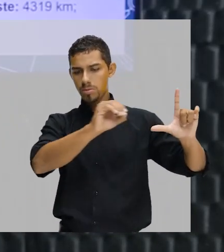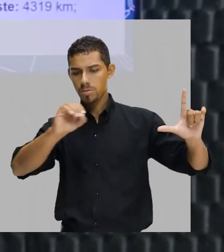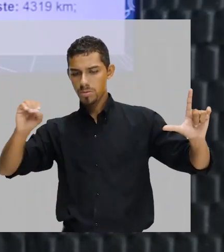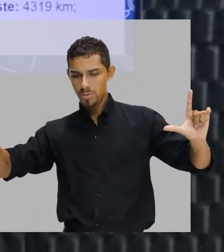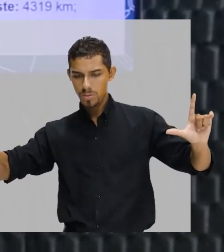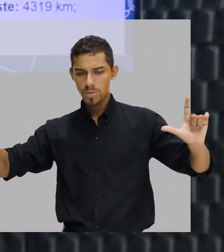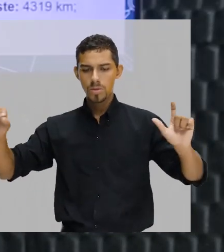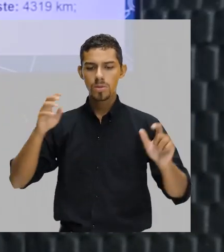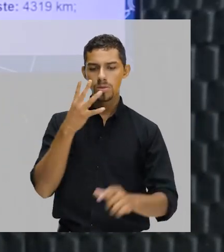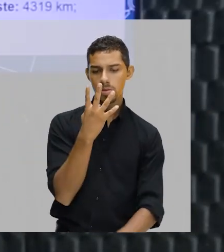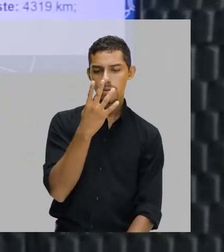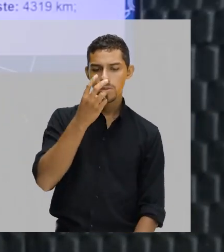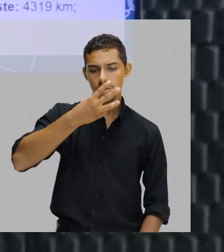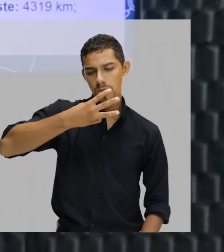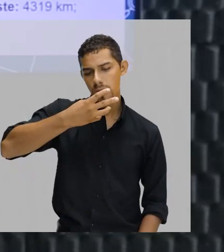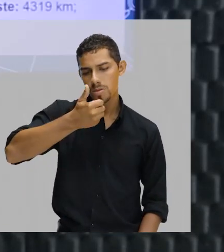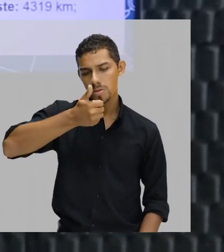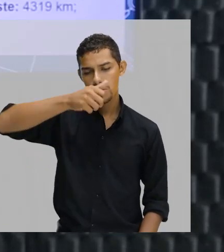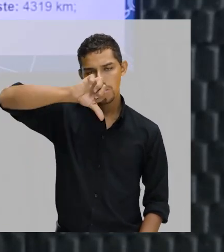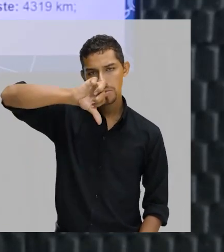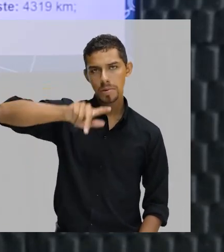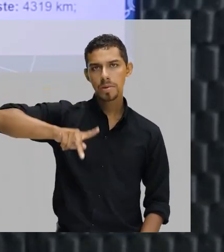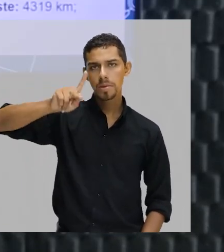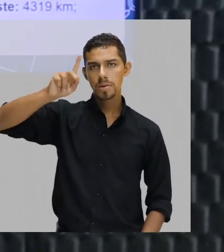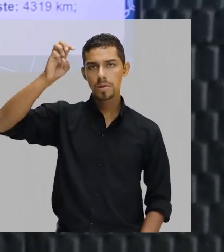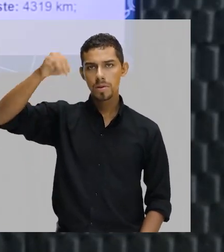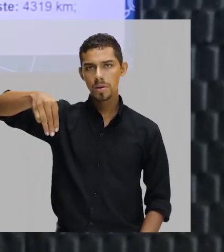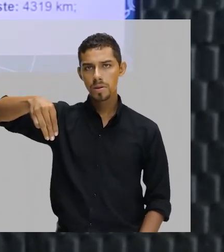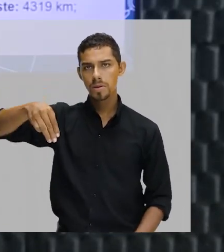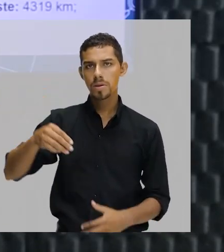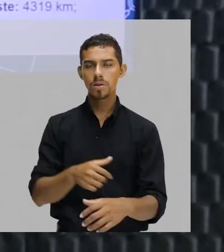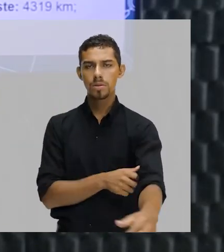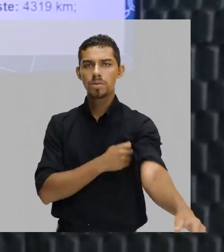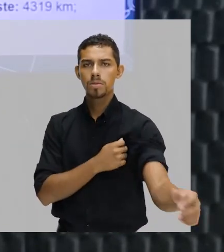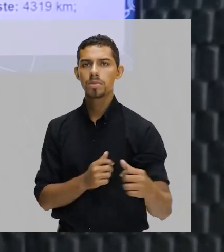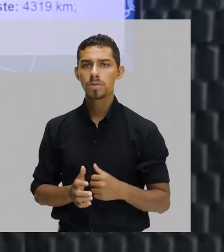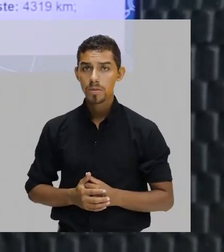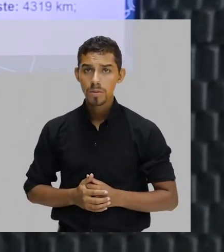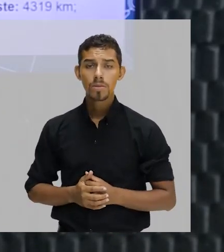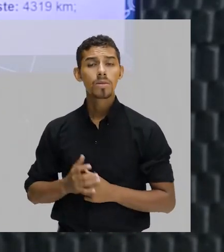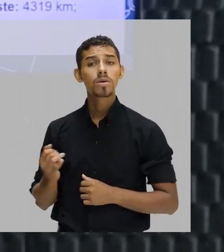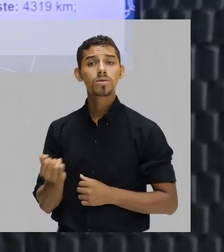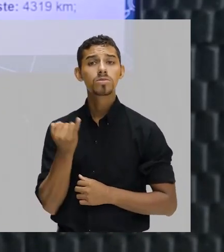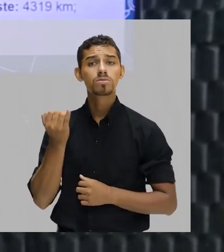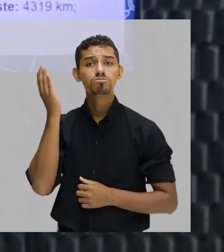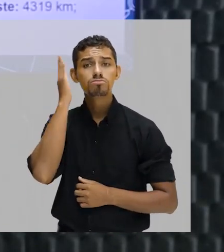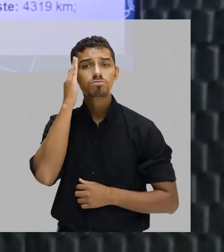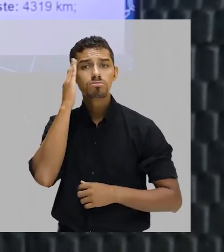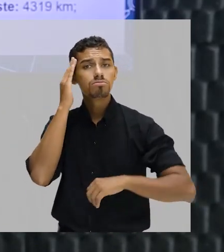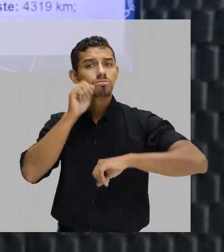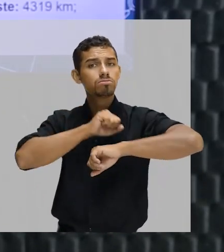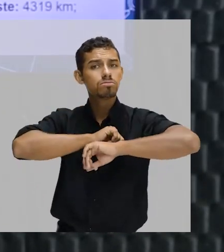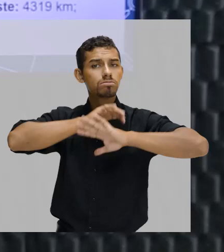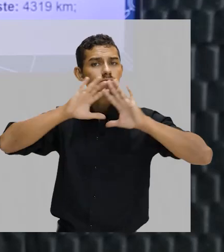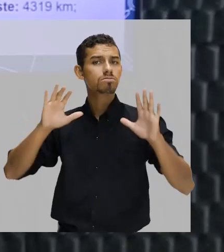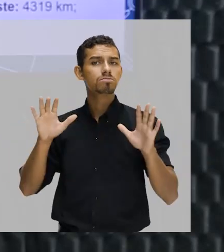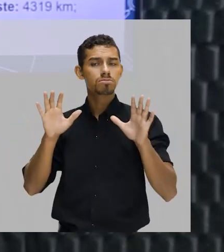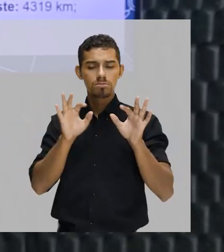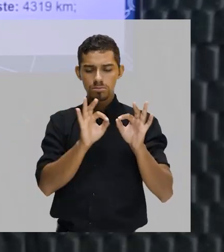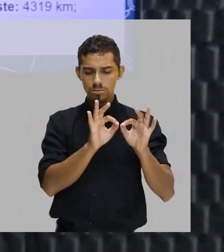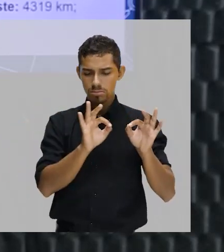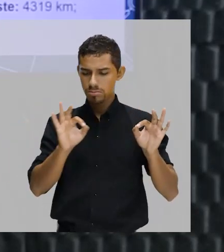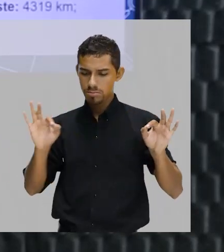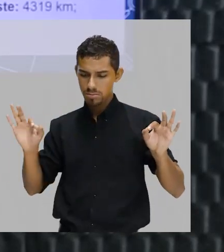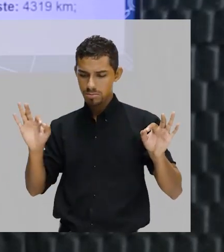mais 4.319 quilômetros, tá certo? O que é importante entender nesse aspecto? Que são essas dimensões que